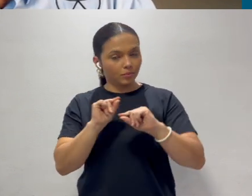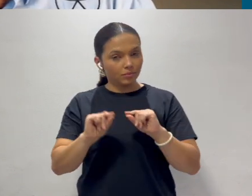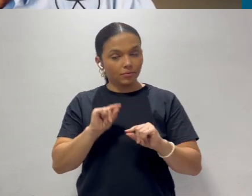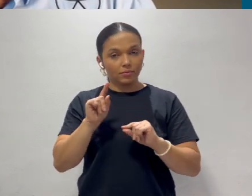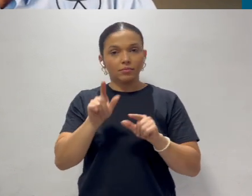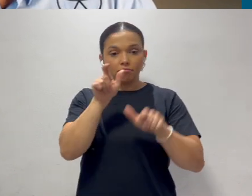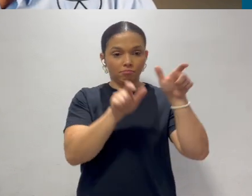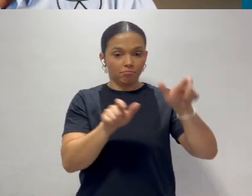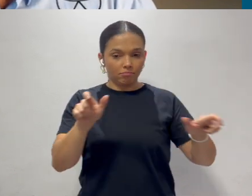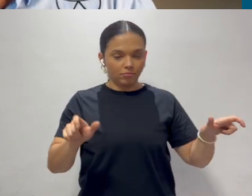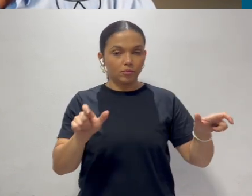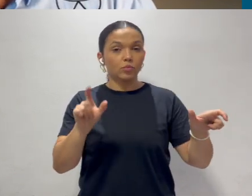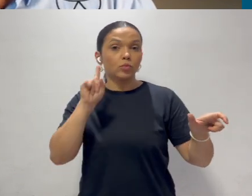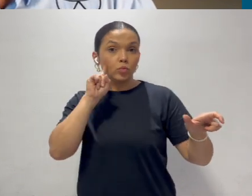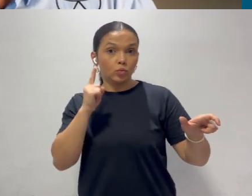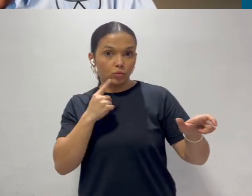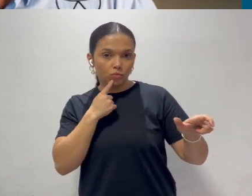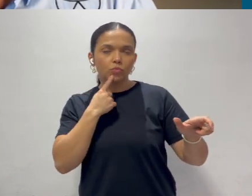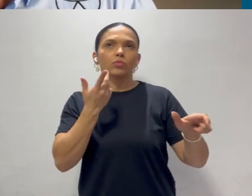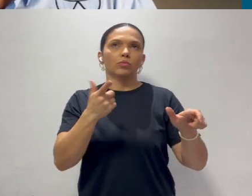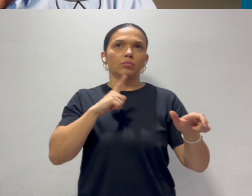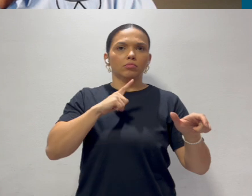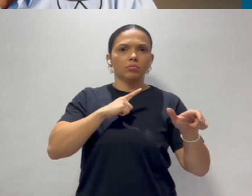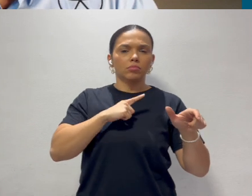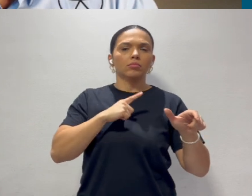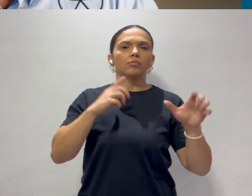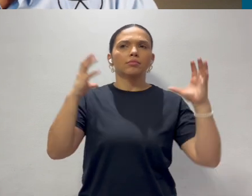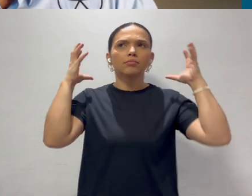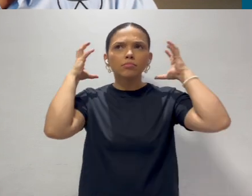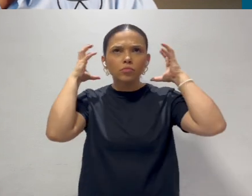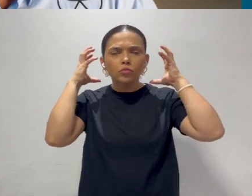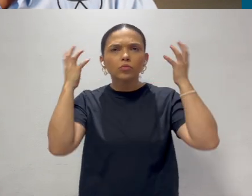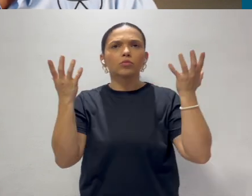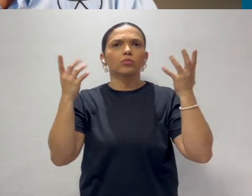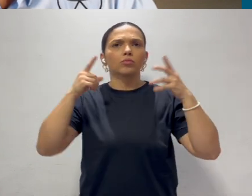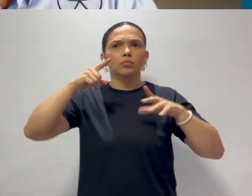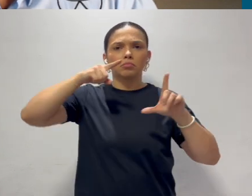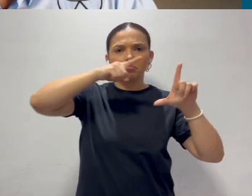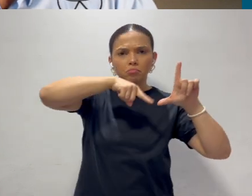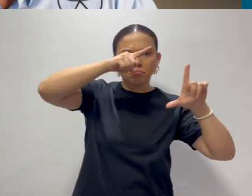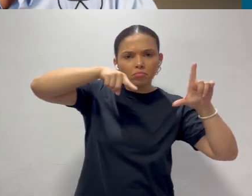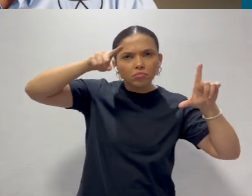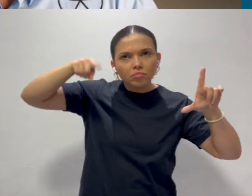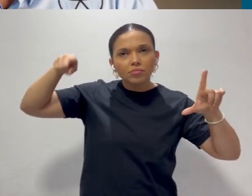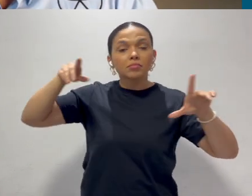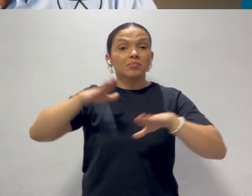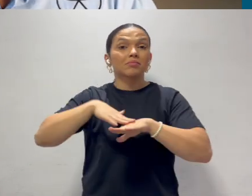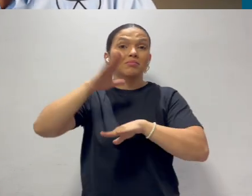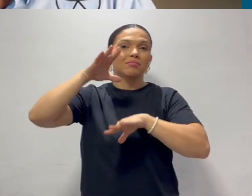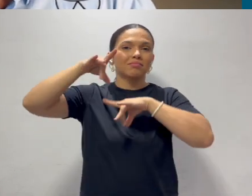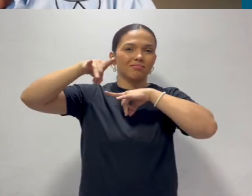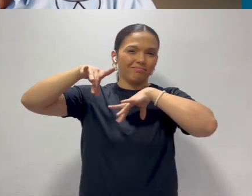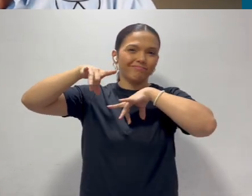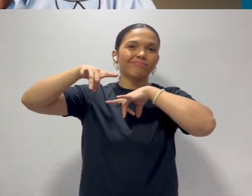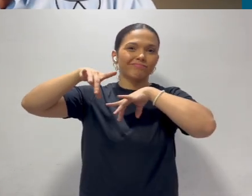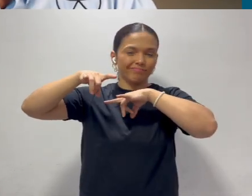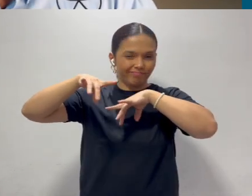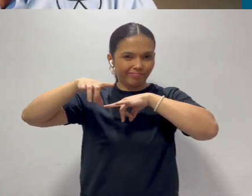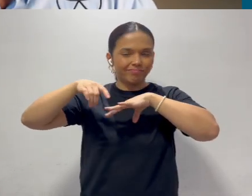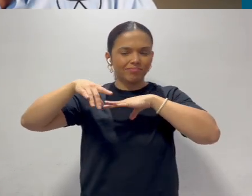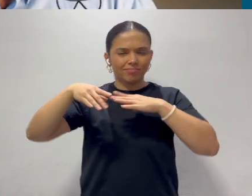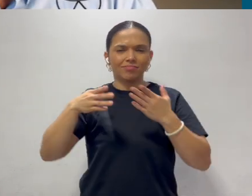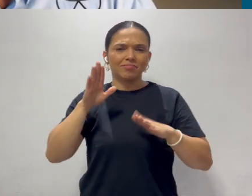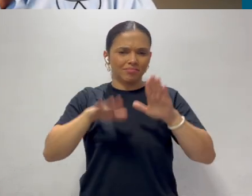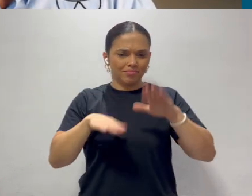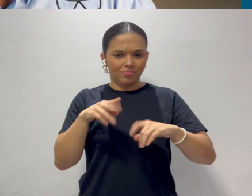Suzane, que a pessoa com deficiência auditiva, os exames dela, os exames são exames mais técnicos.